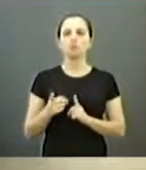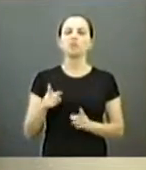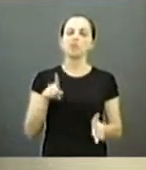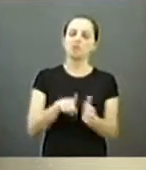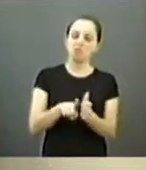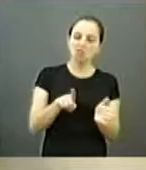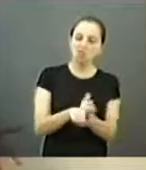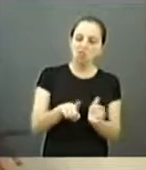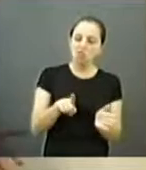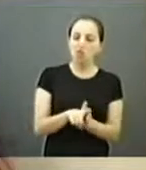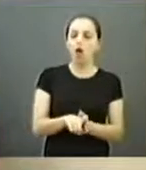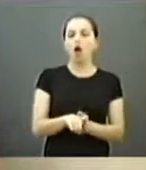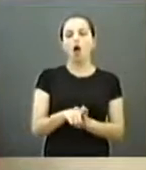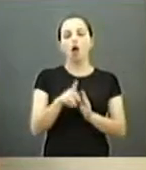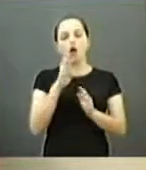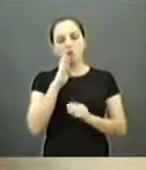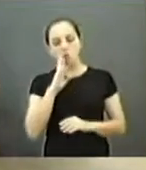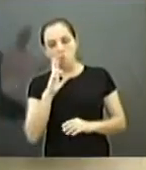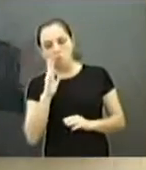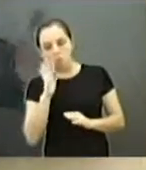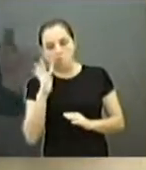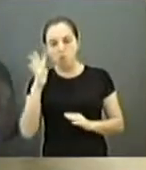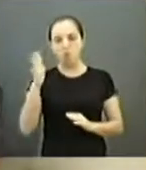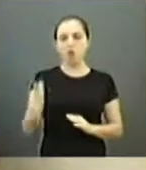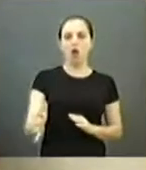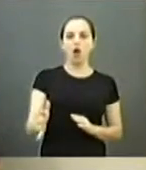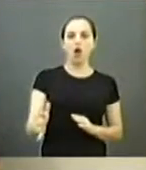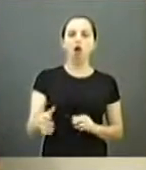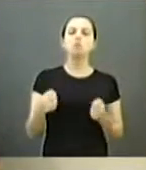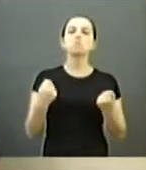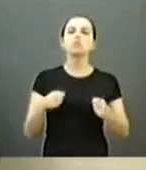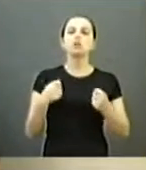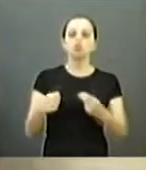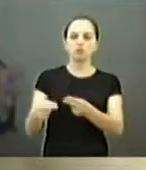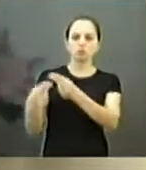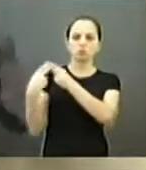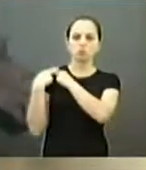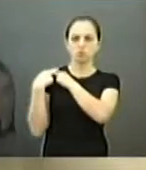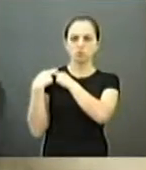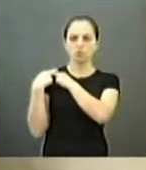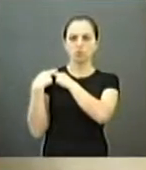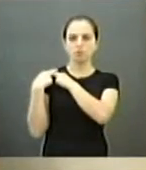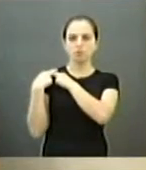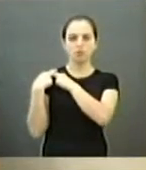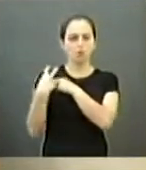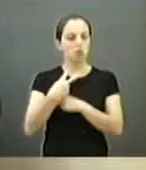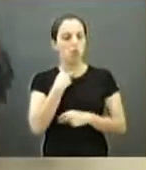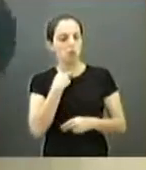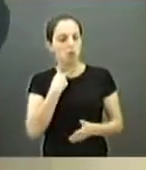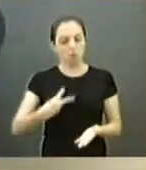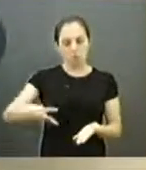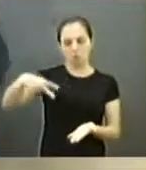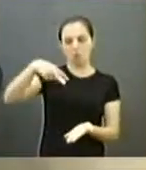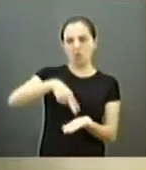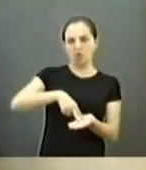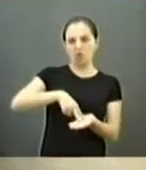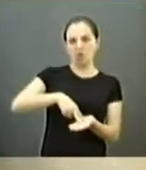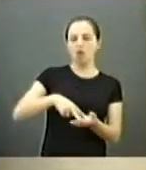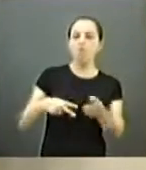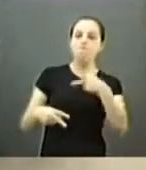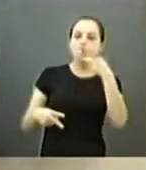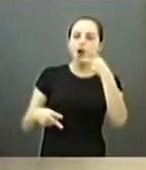Fiscalizar, denunciar, tem que ter responsabilidade. Não pode subir aqui e falar de